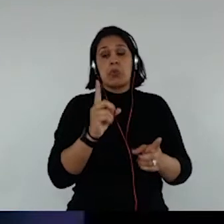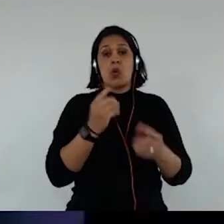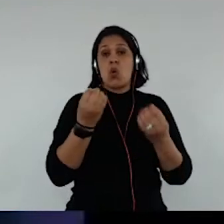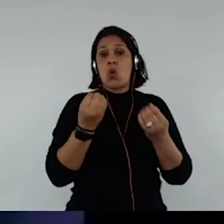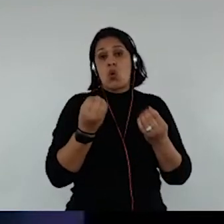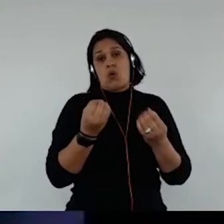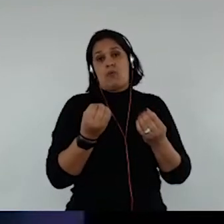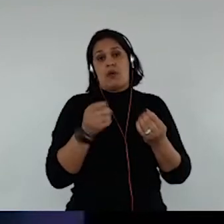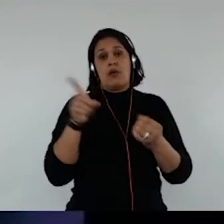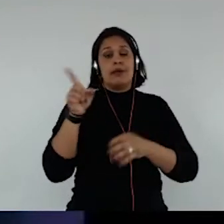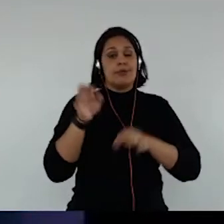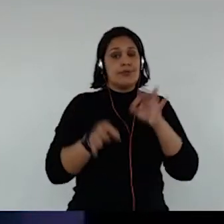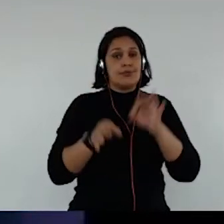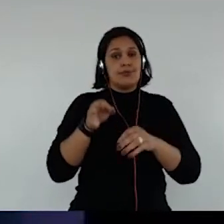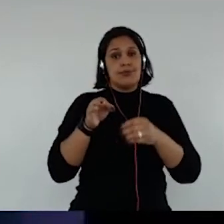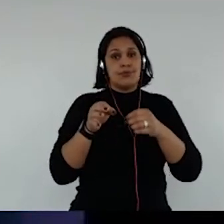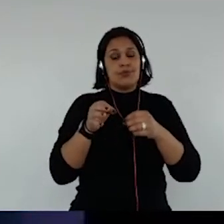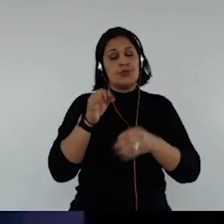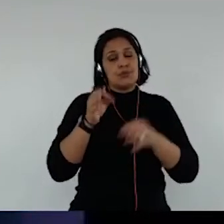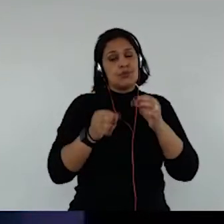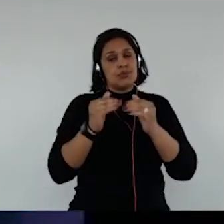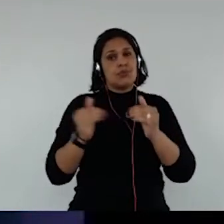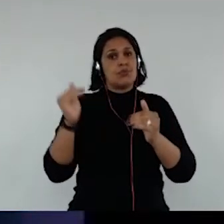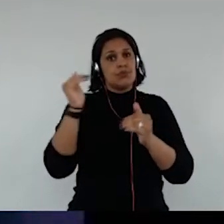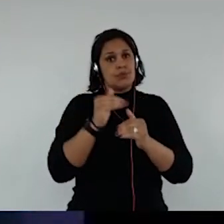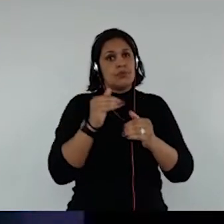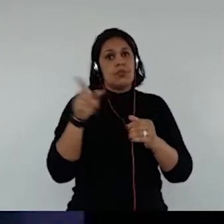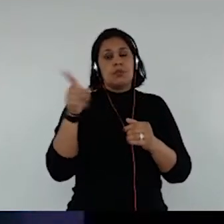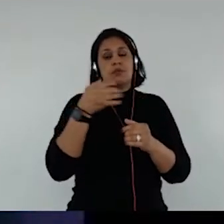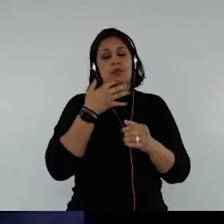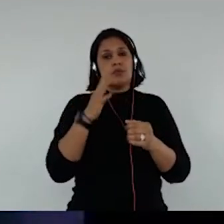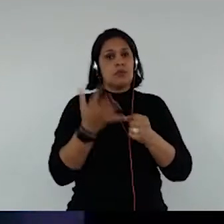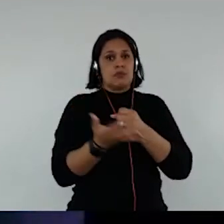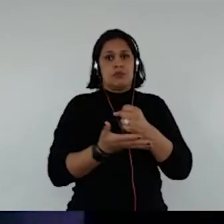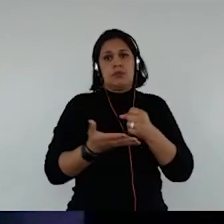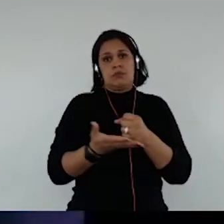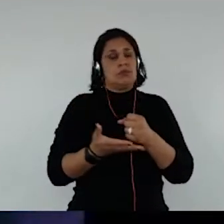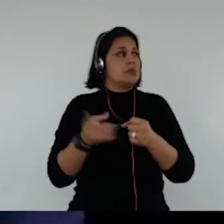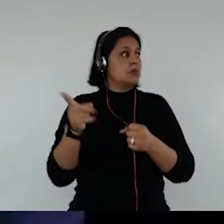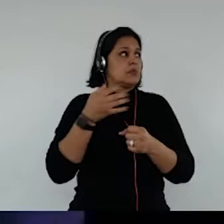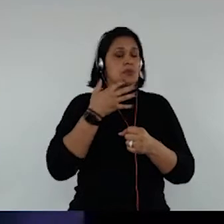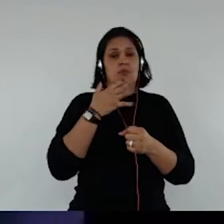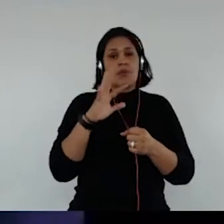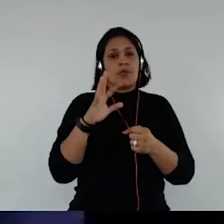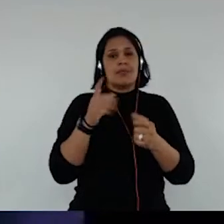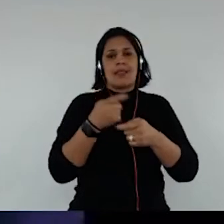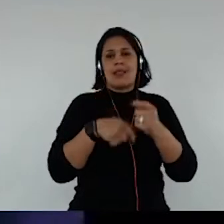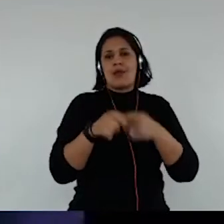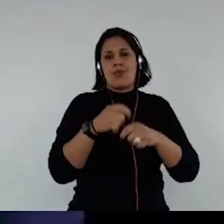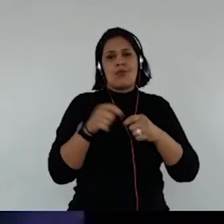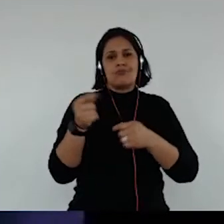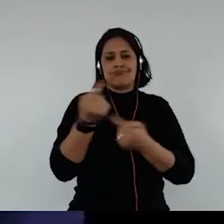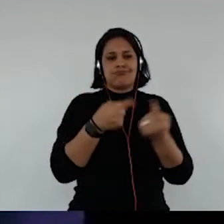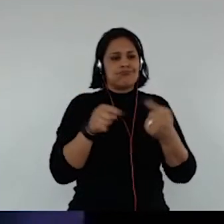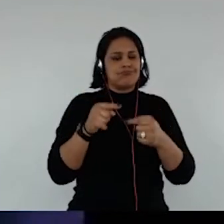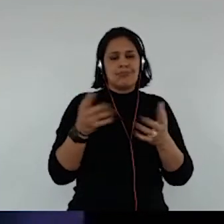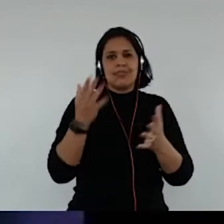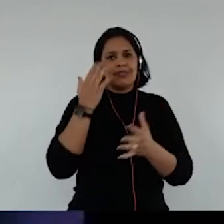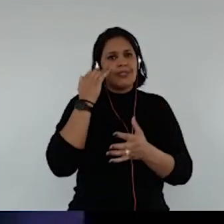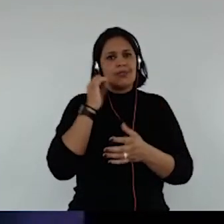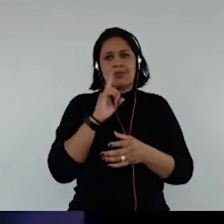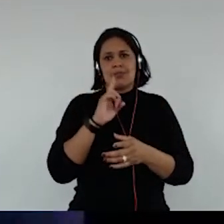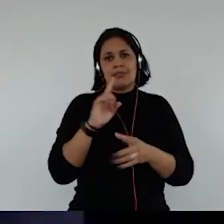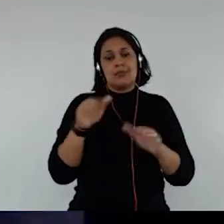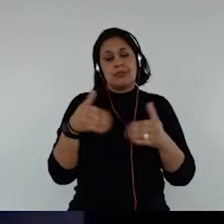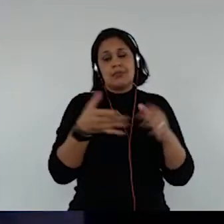ao juiz que não conhece a base negocial, não conhece o mundo dos negócios. Então, é nesse